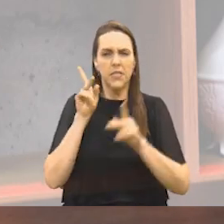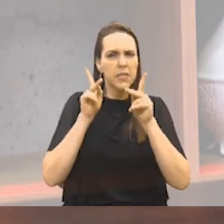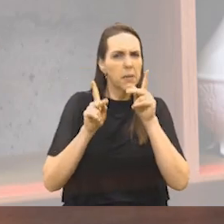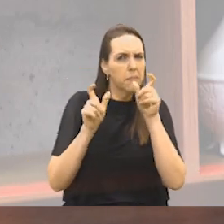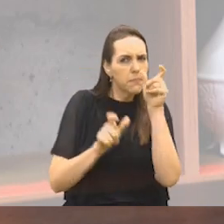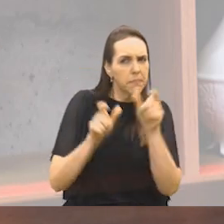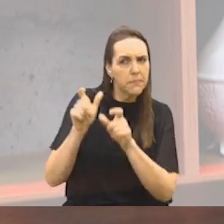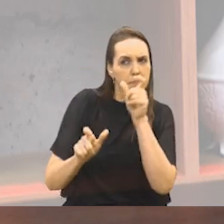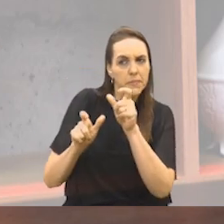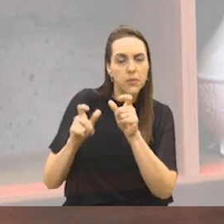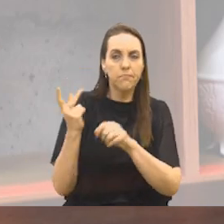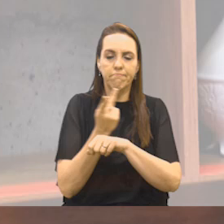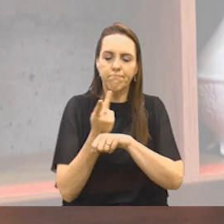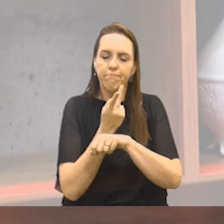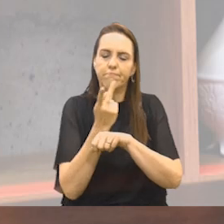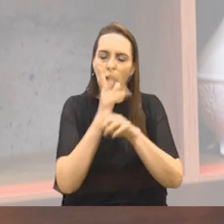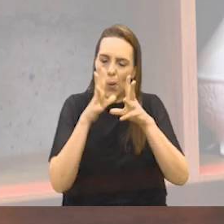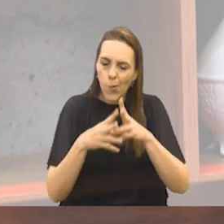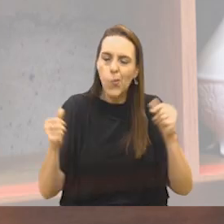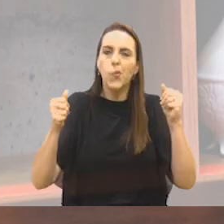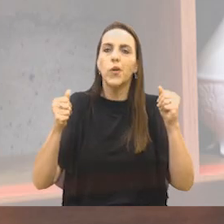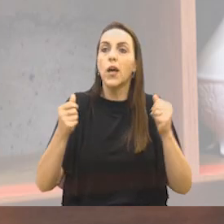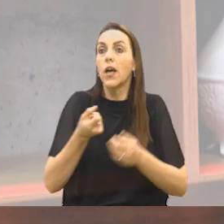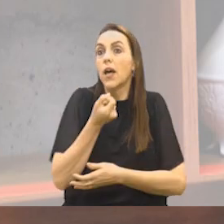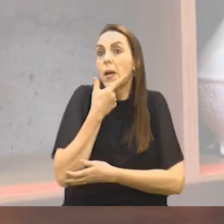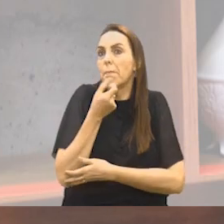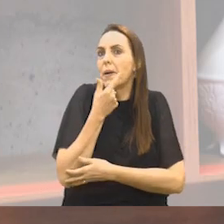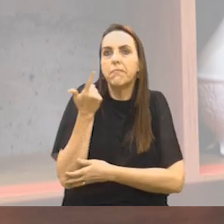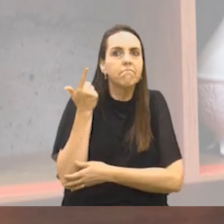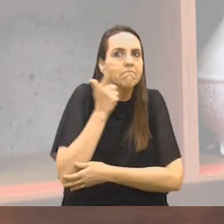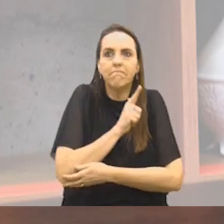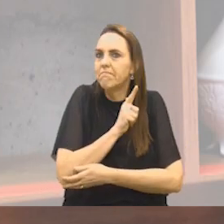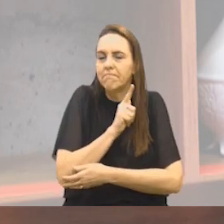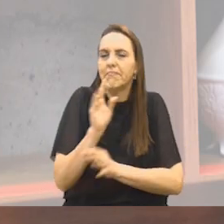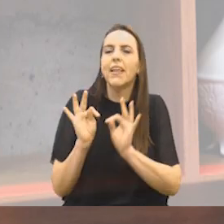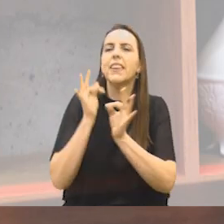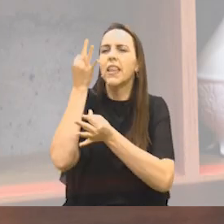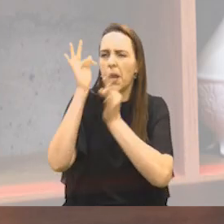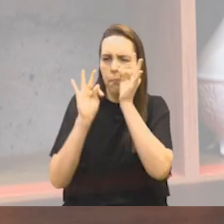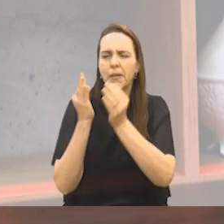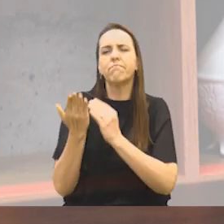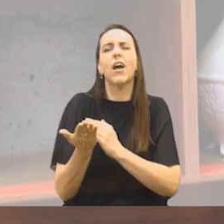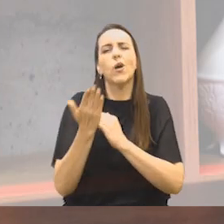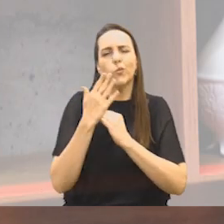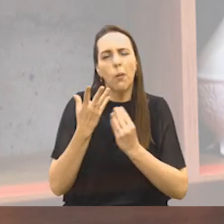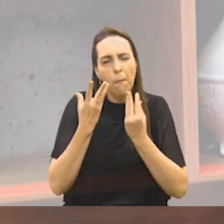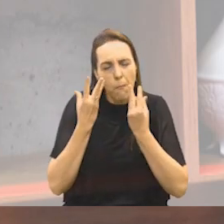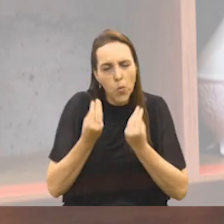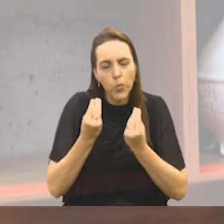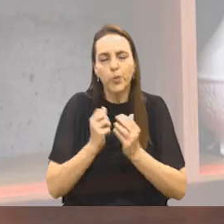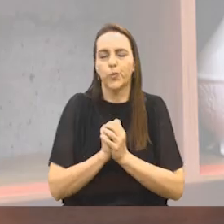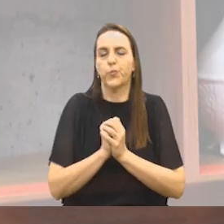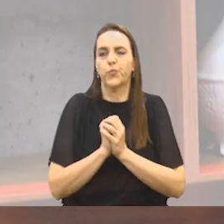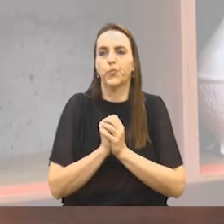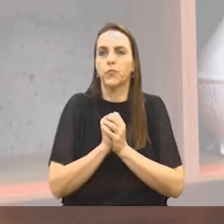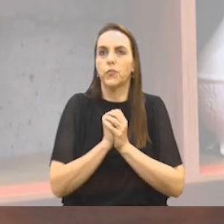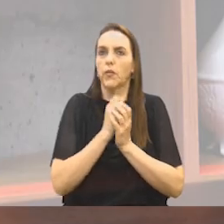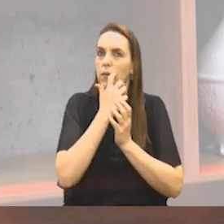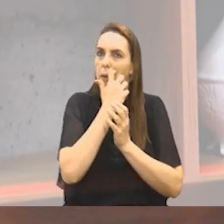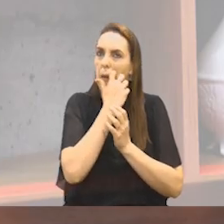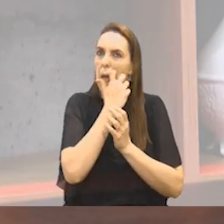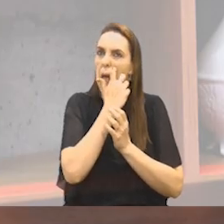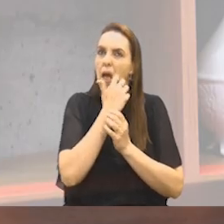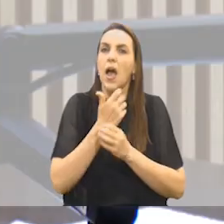vezes as pessoas estão buscando essa cura e não conseguem através do medicamento, e as terapias auxiliam muito, não é mesmo,